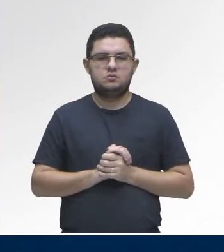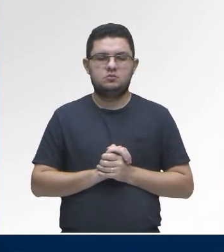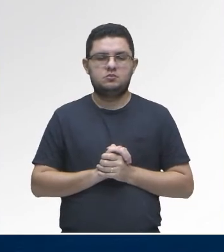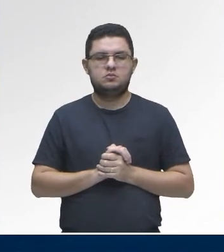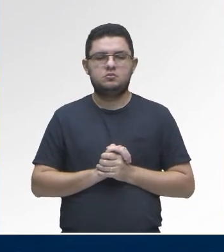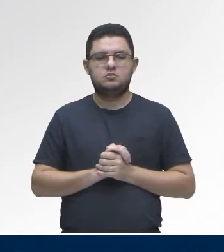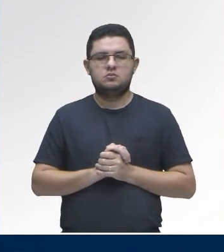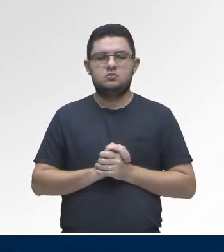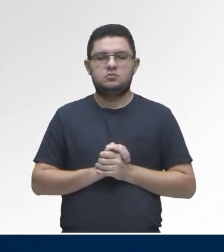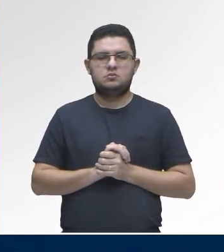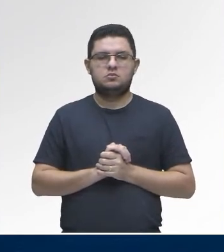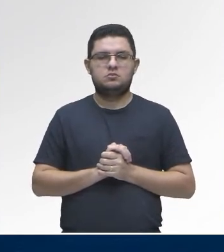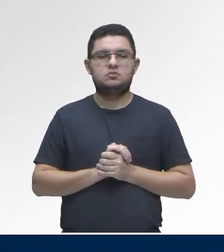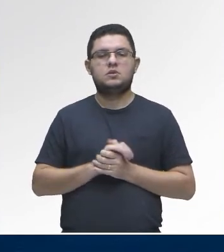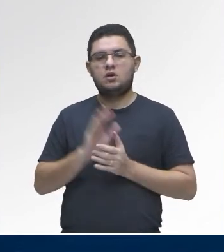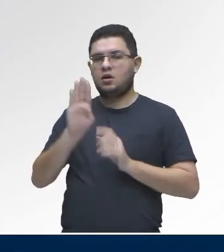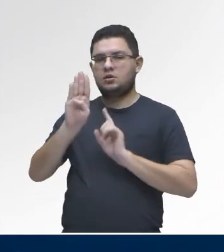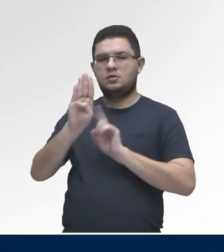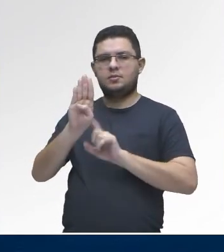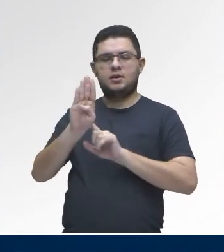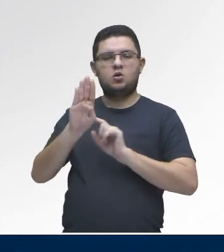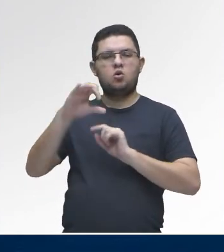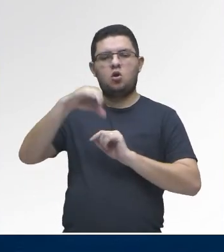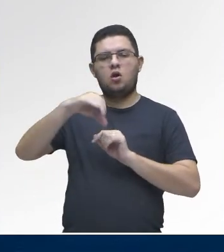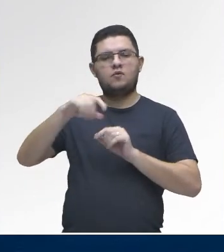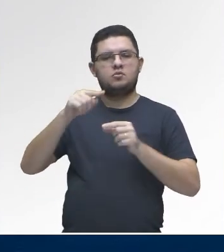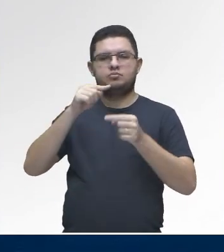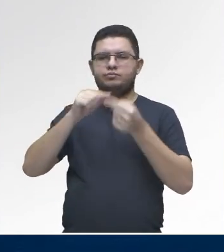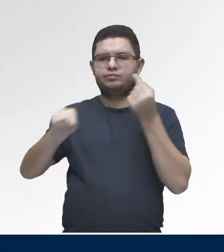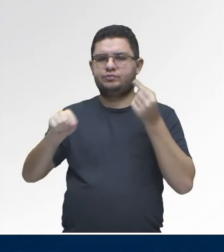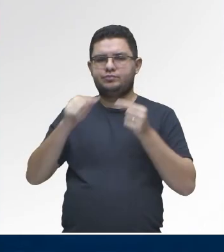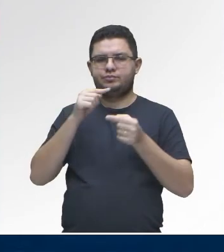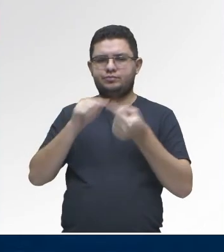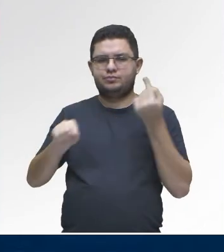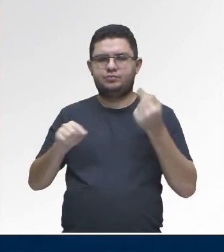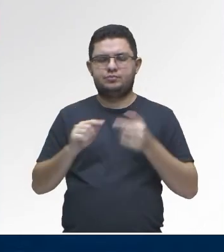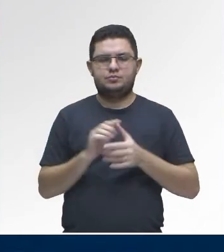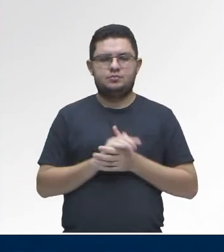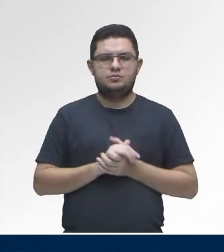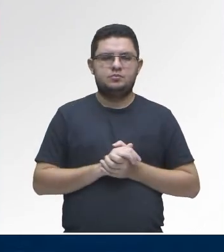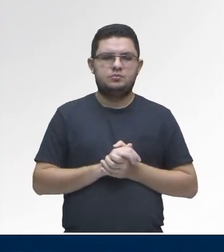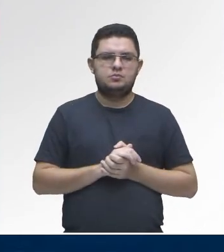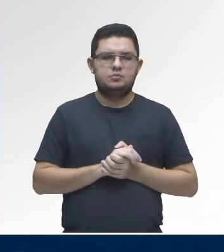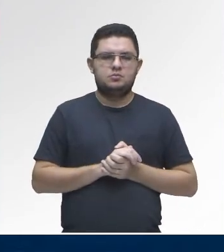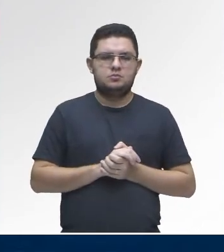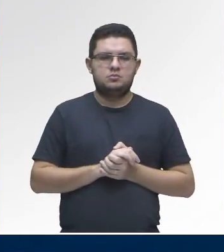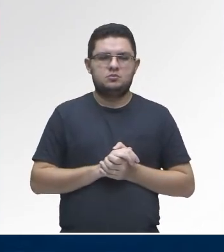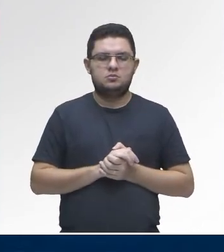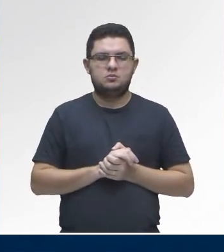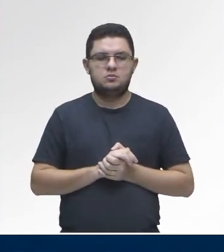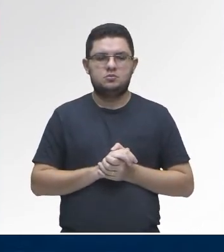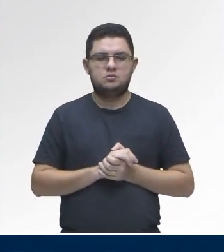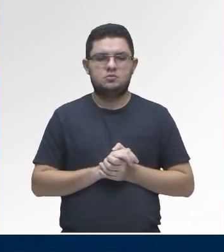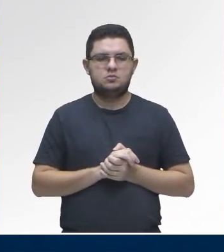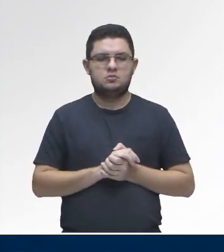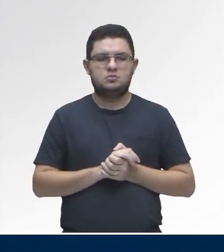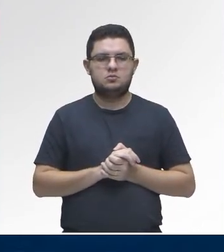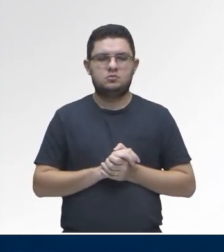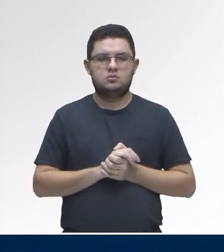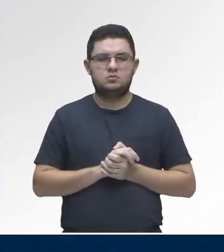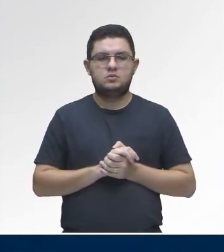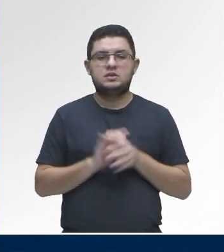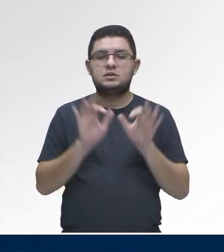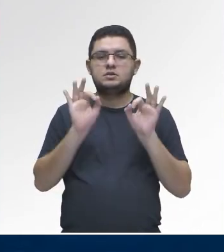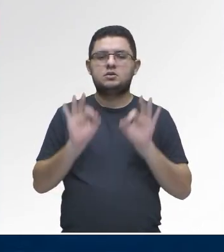vai ser solução, não vai ser a raiz dessa equação, tá bom? Então, vejam que para ser solução